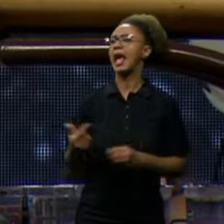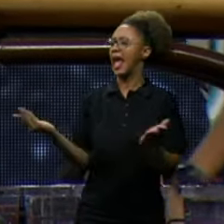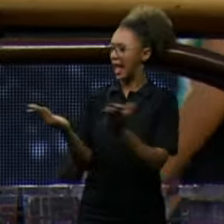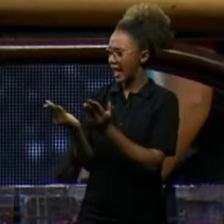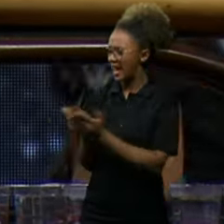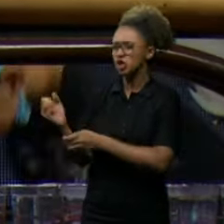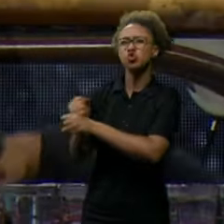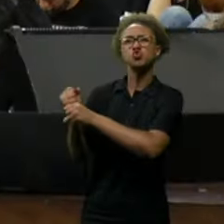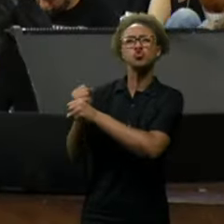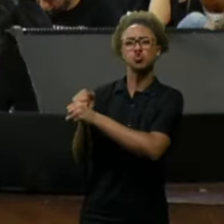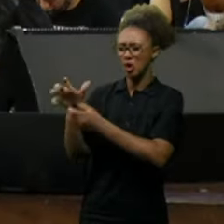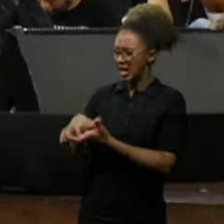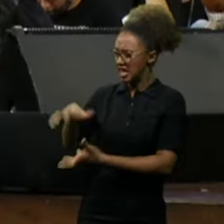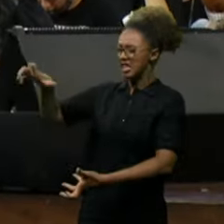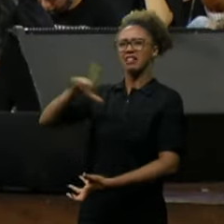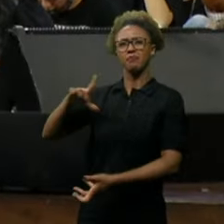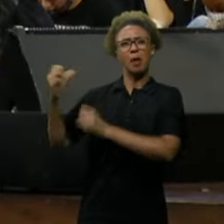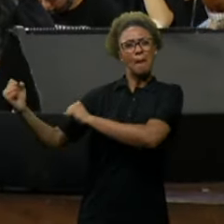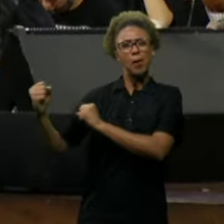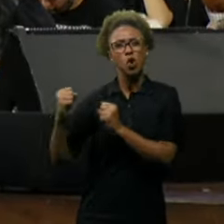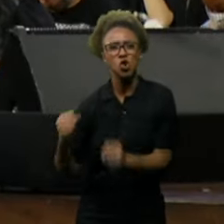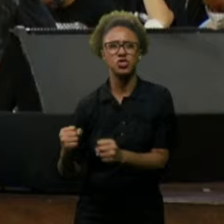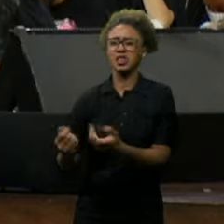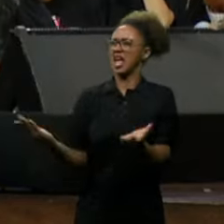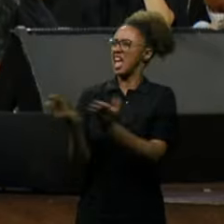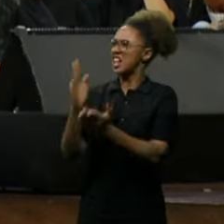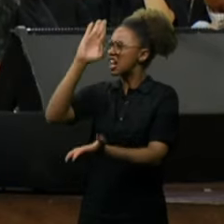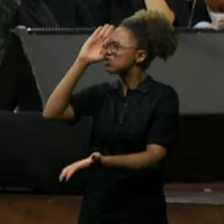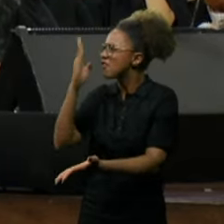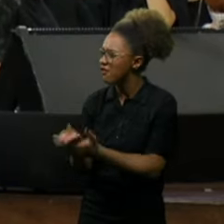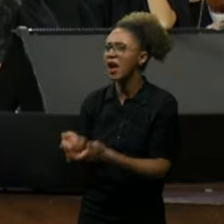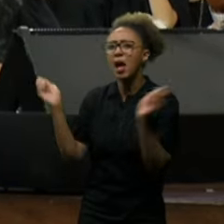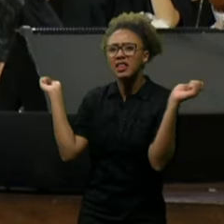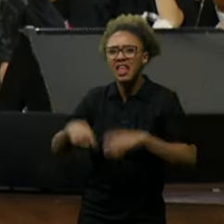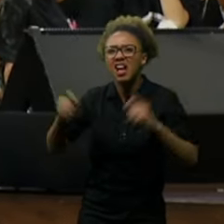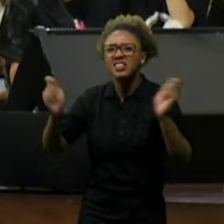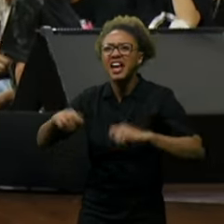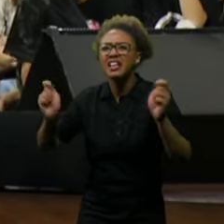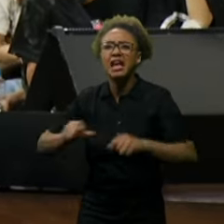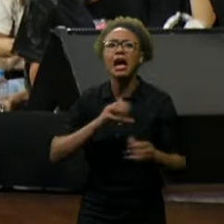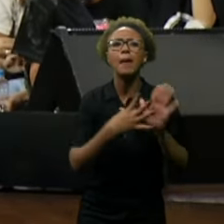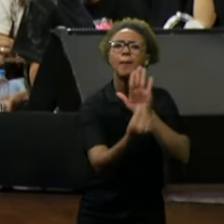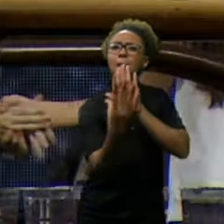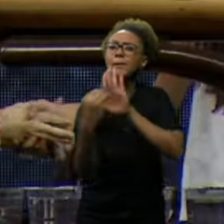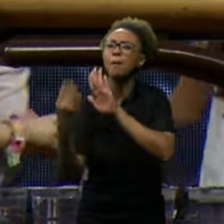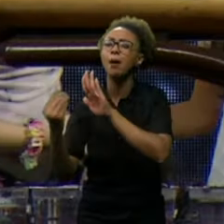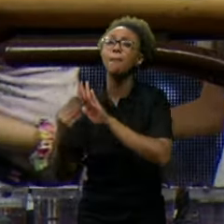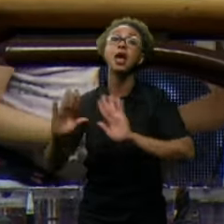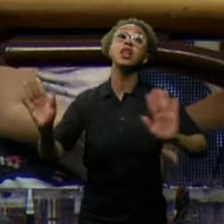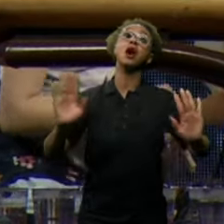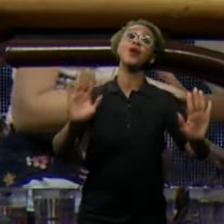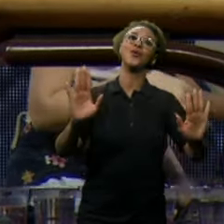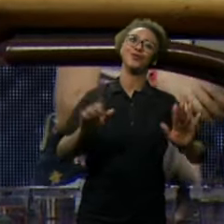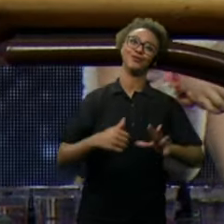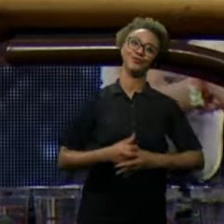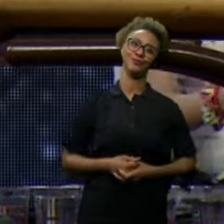frente quanto mais velho mais perto de poder quanto mais velho mais frutos ia te dar mais não